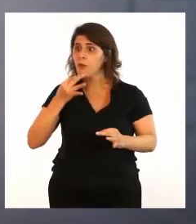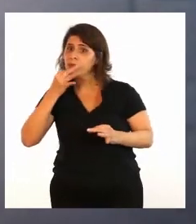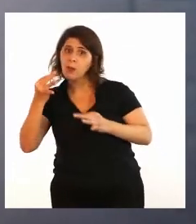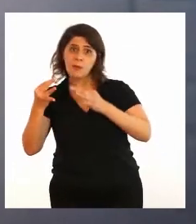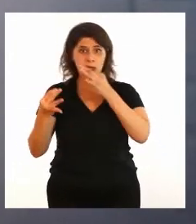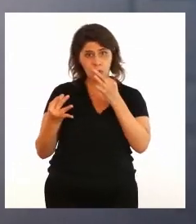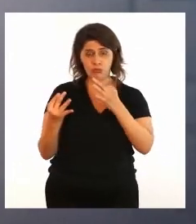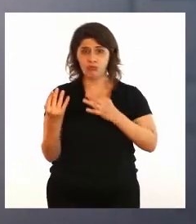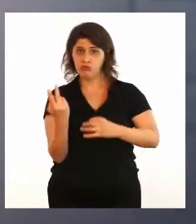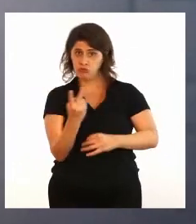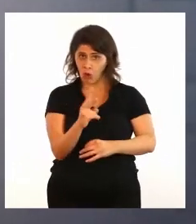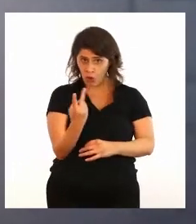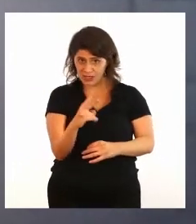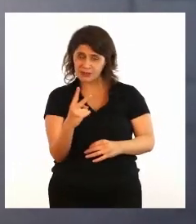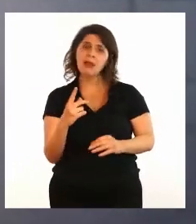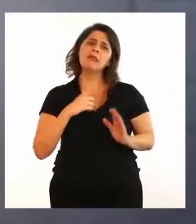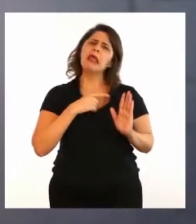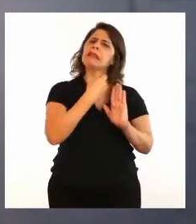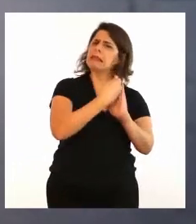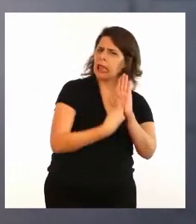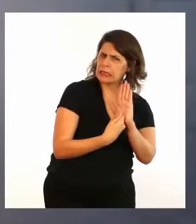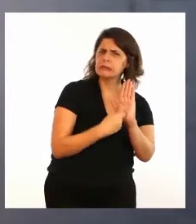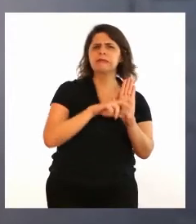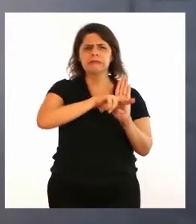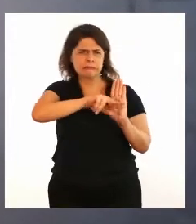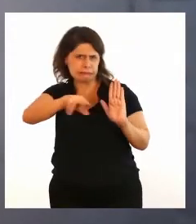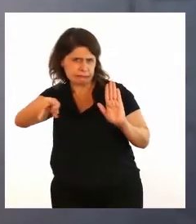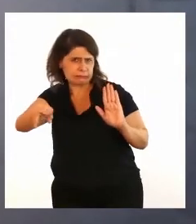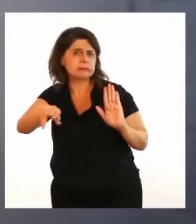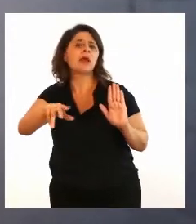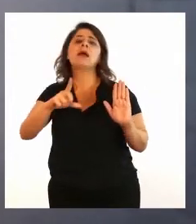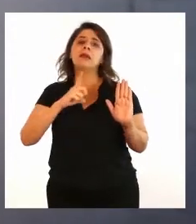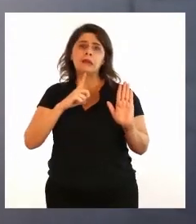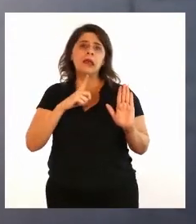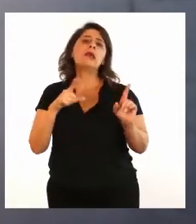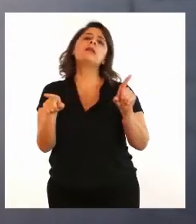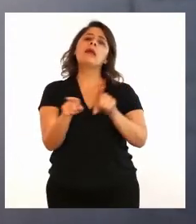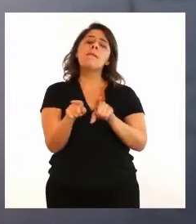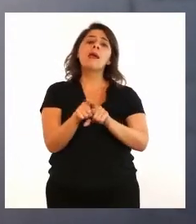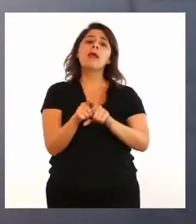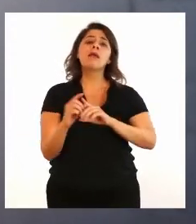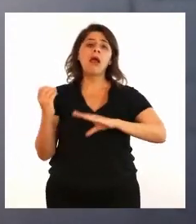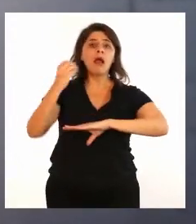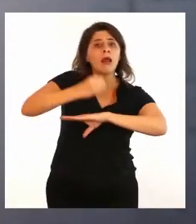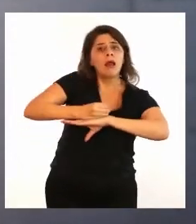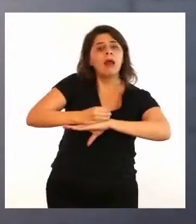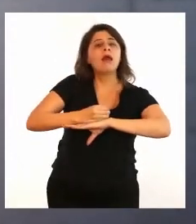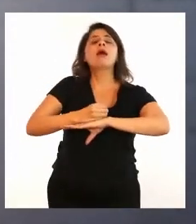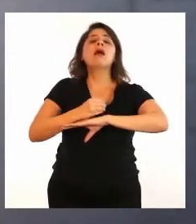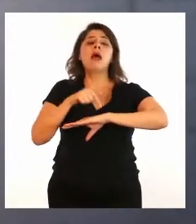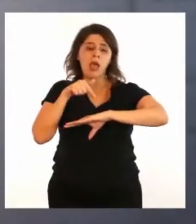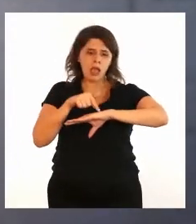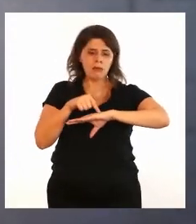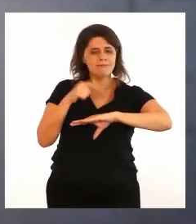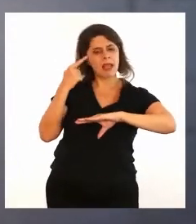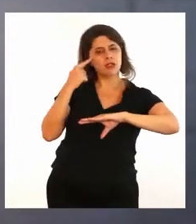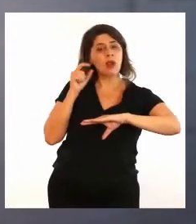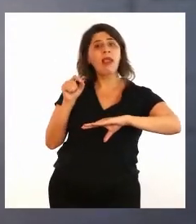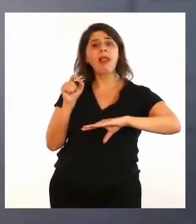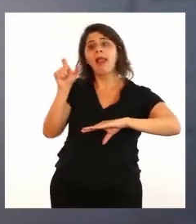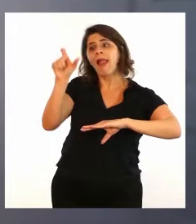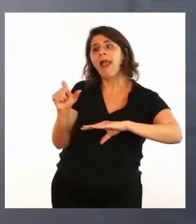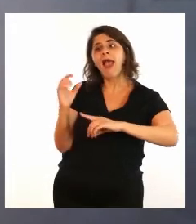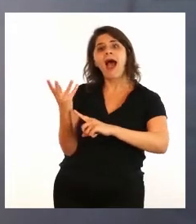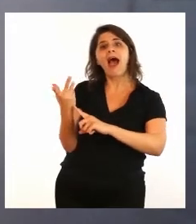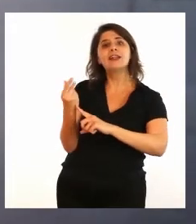manifestam na publicação em textos, nós também colocamos em torno do Bendegó os desenhos do